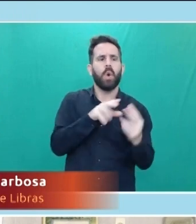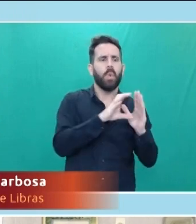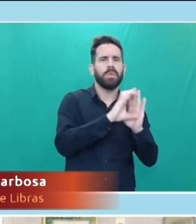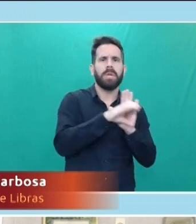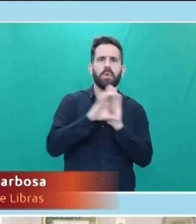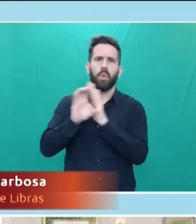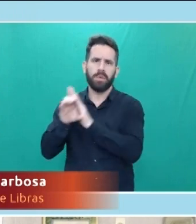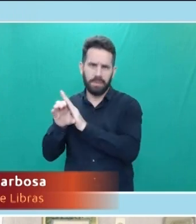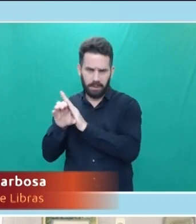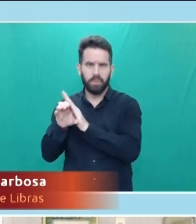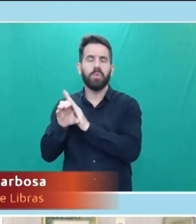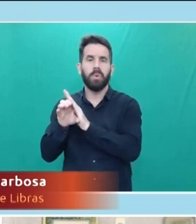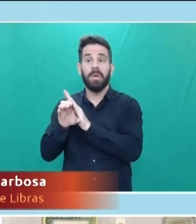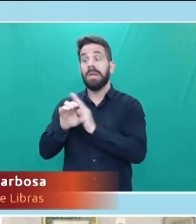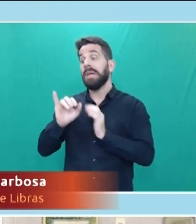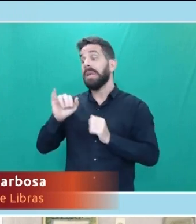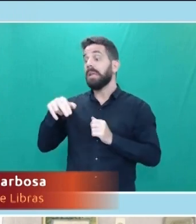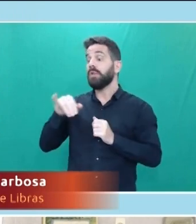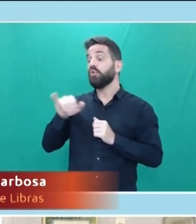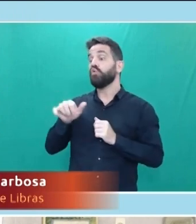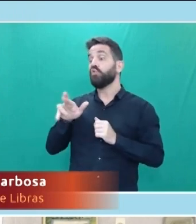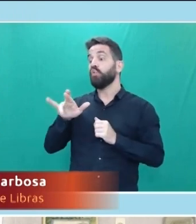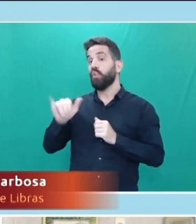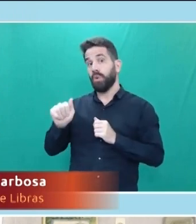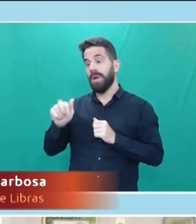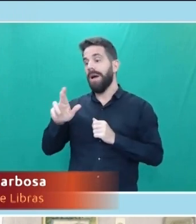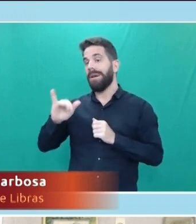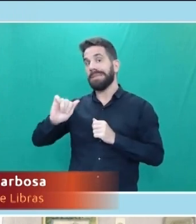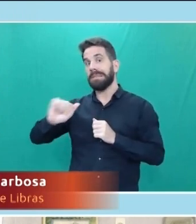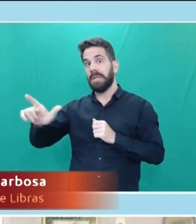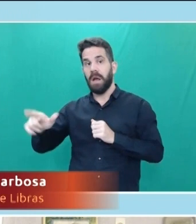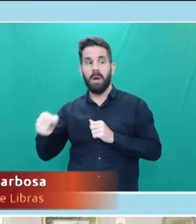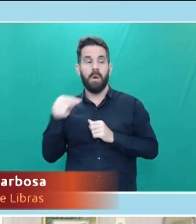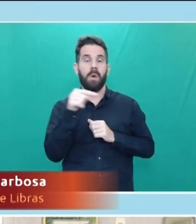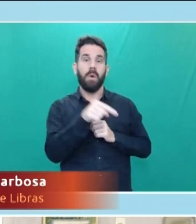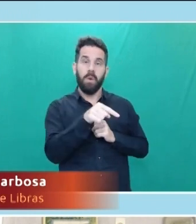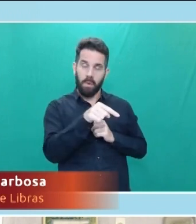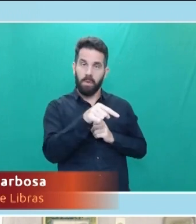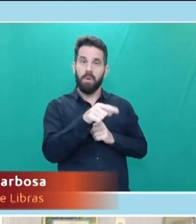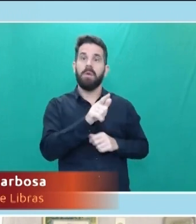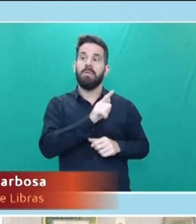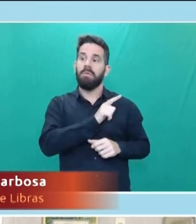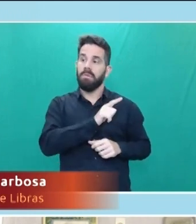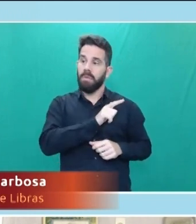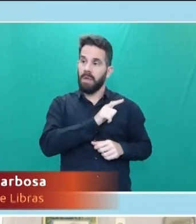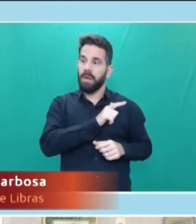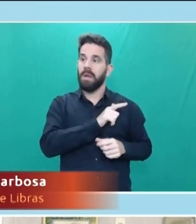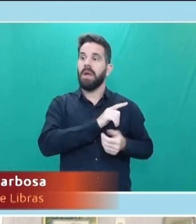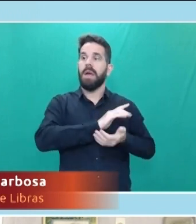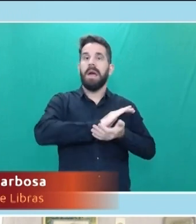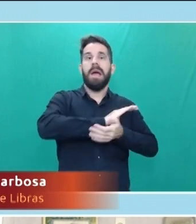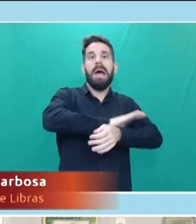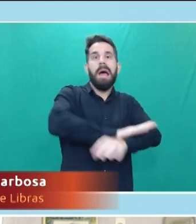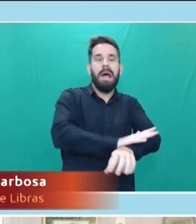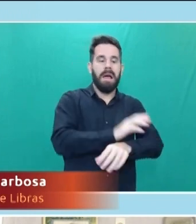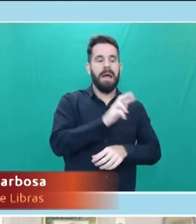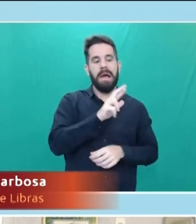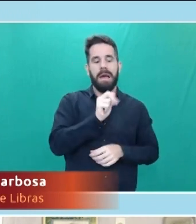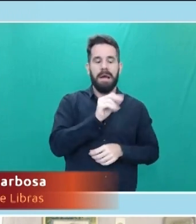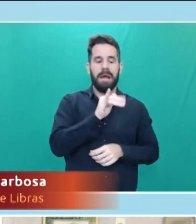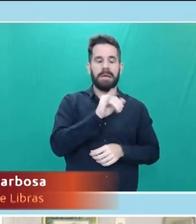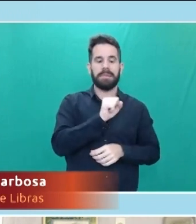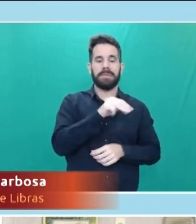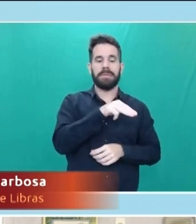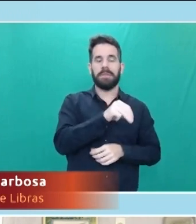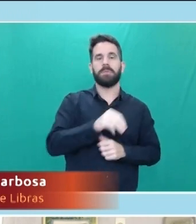e racismo. Vou começar com a Bartira, depois passo a palavra para o Salomão. Bartira, explica para a gente as diferenças legais